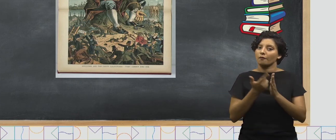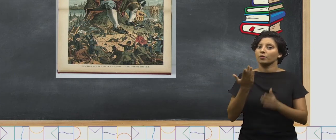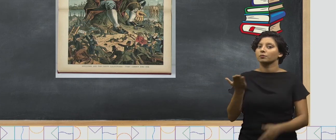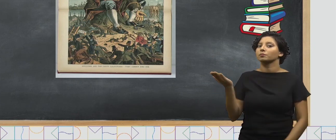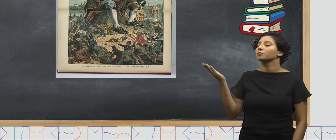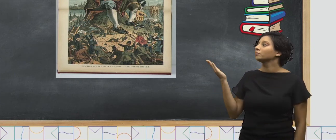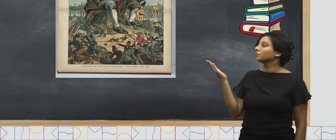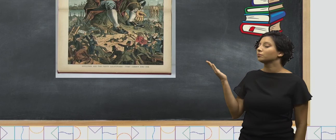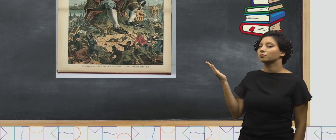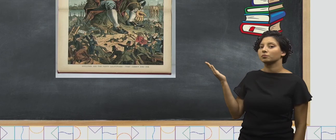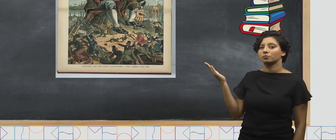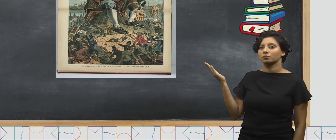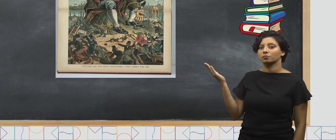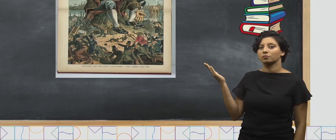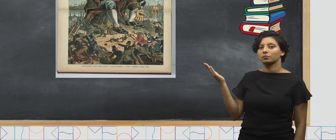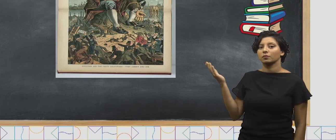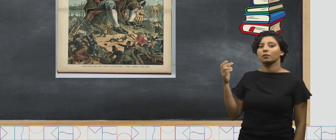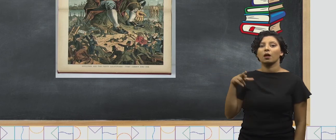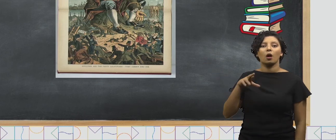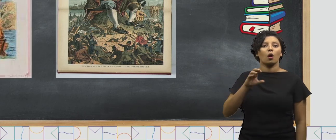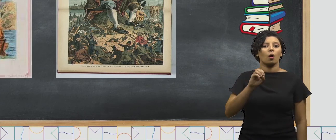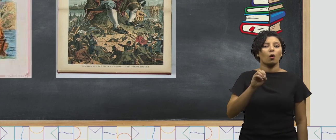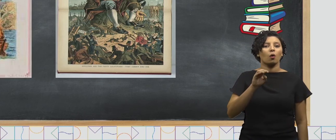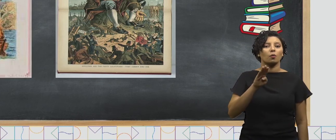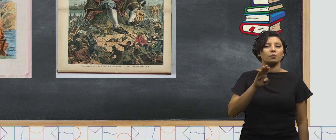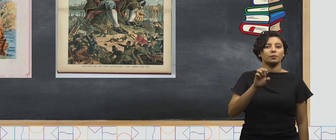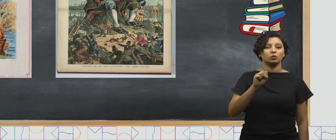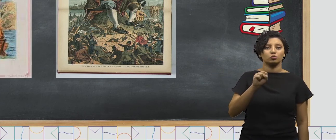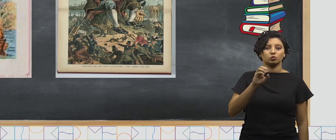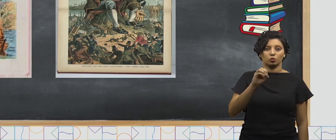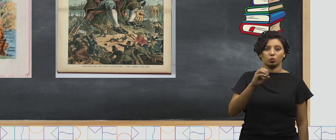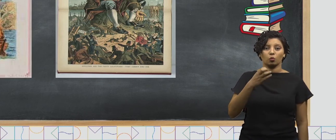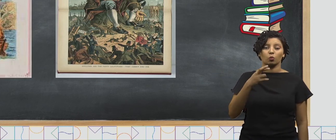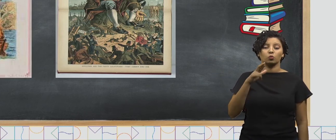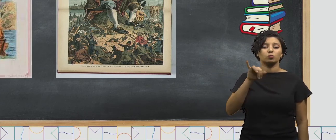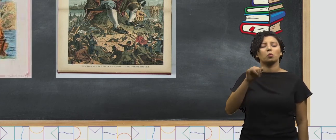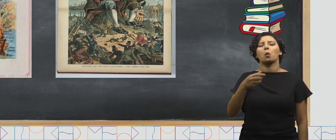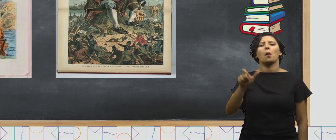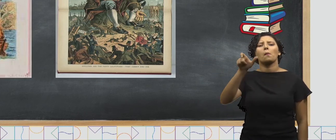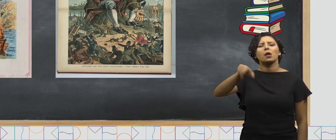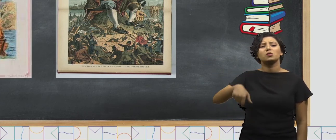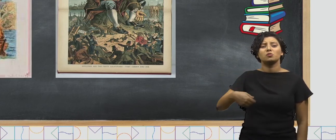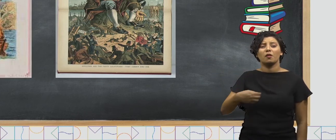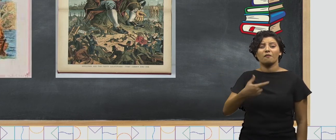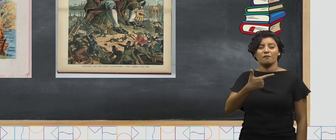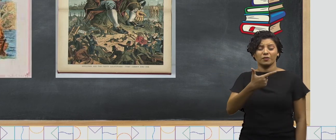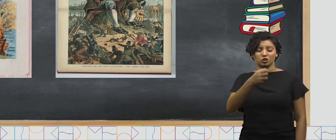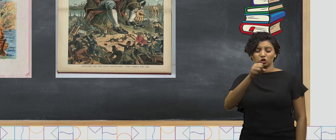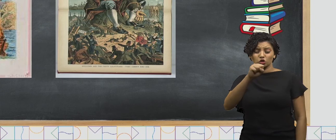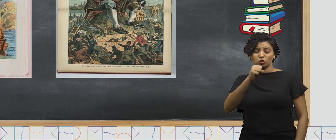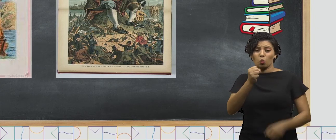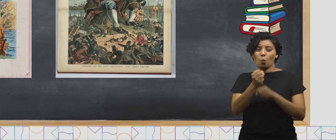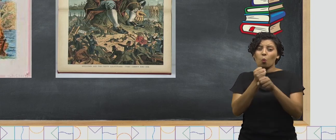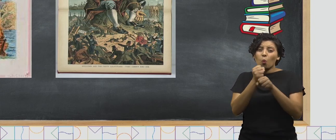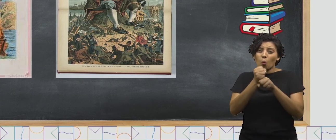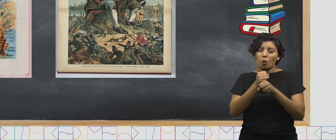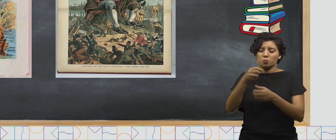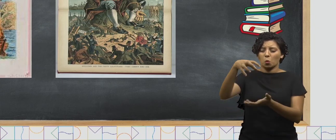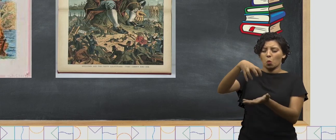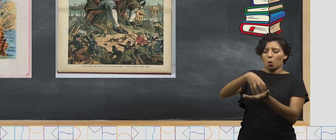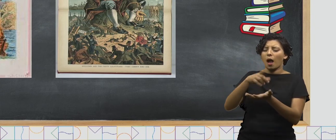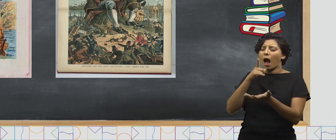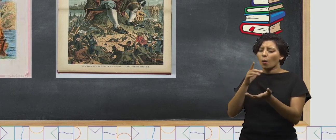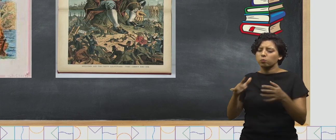Robinson Crusoe, que conta a história de um nativo que passou 28 anos em uma ilha bem